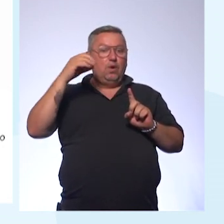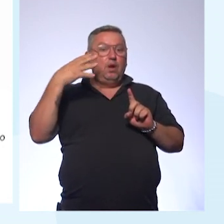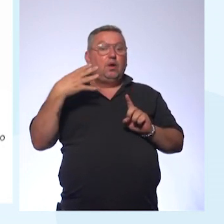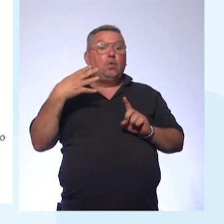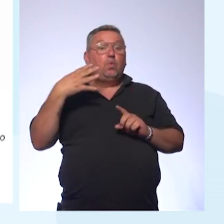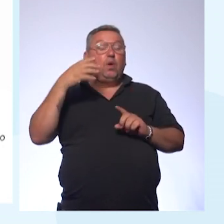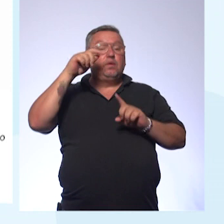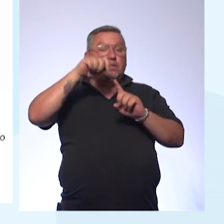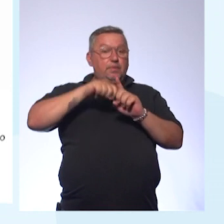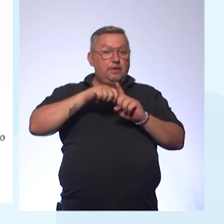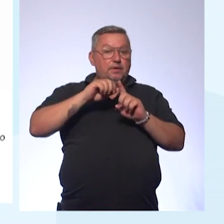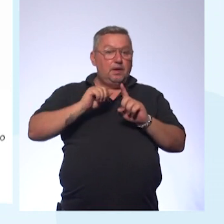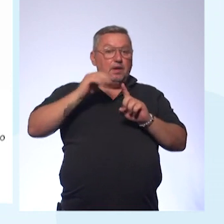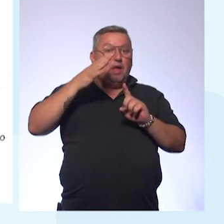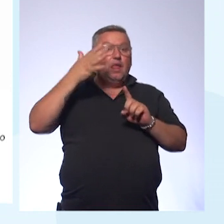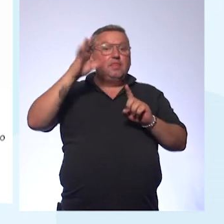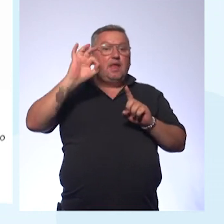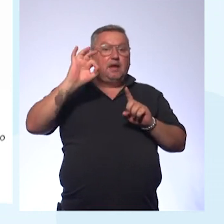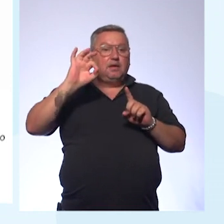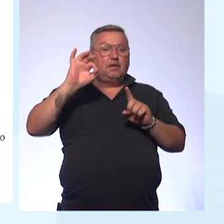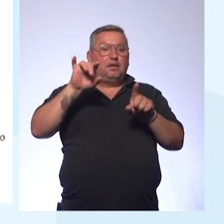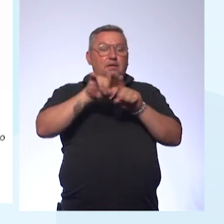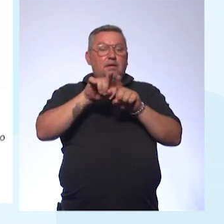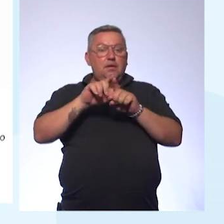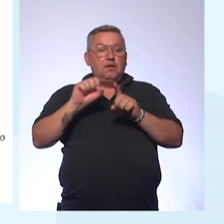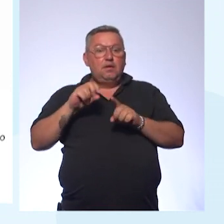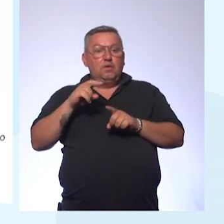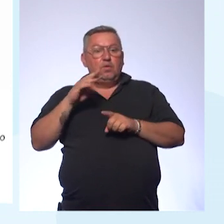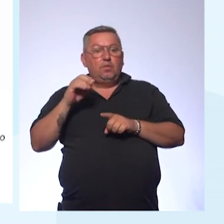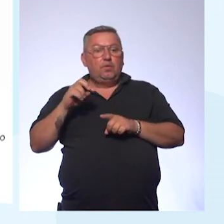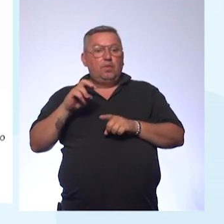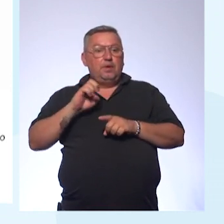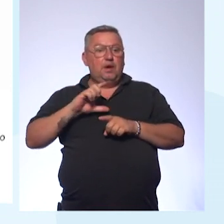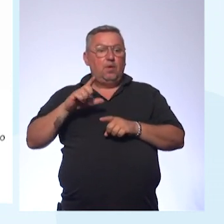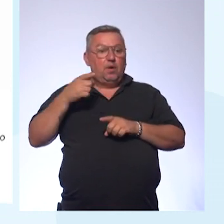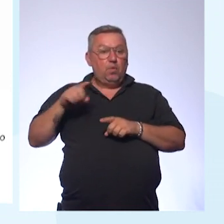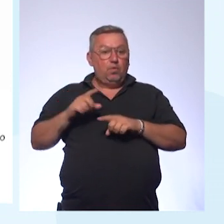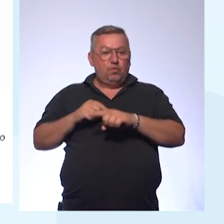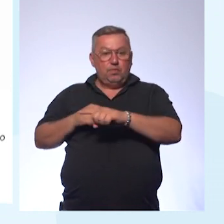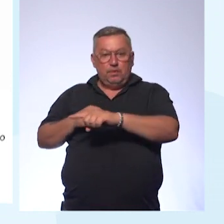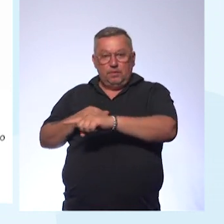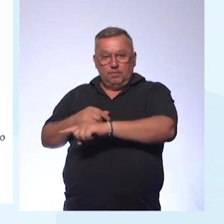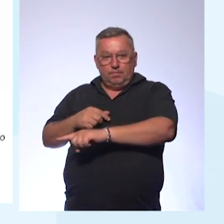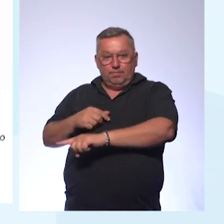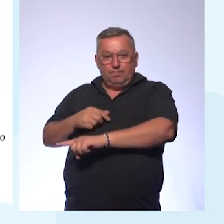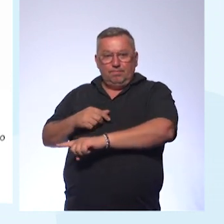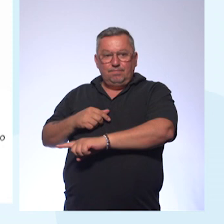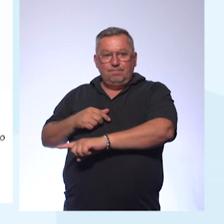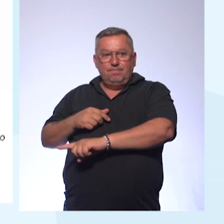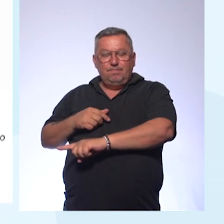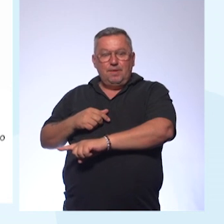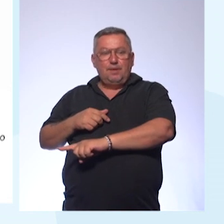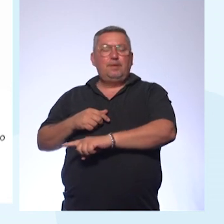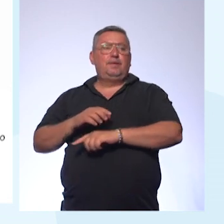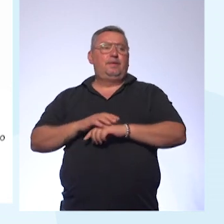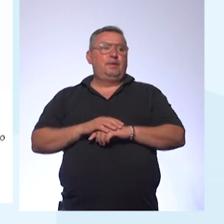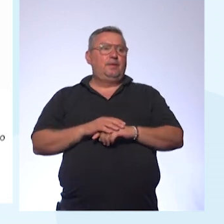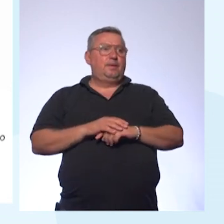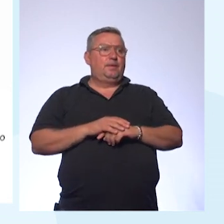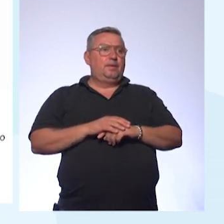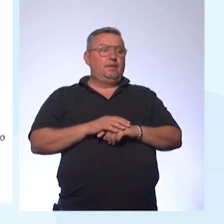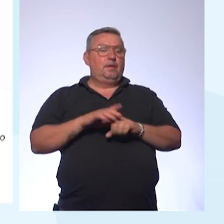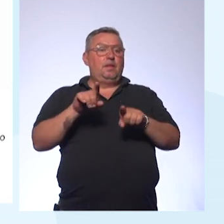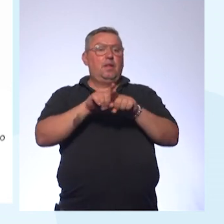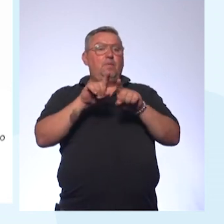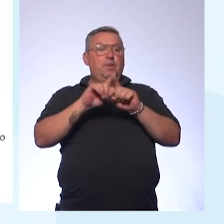com média acima de 10 graus. E o subtropical de altitude, que é o último aí, que é o verdinho mais escuro. Tá?